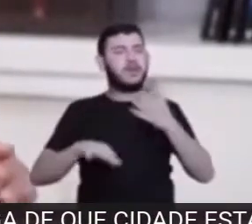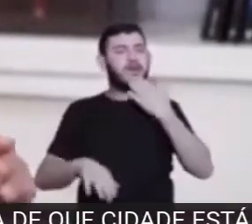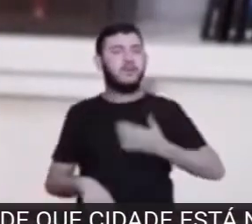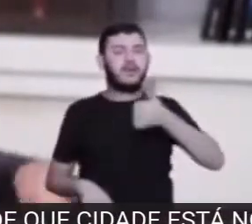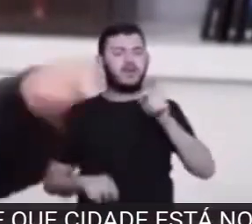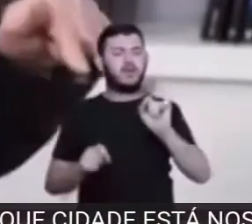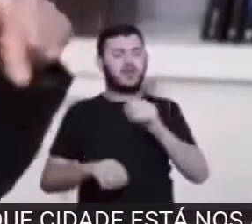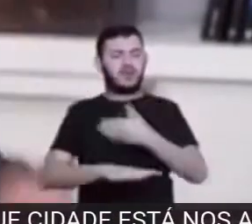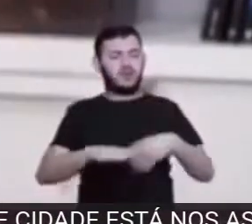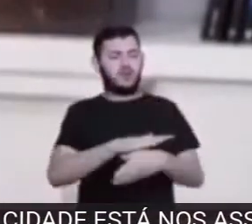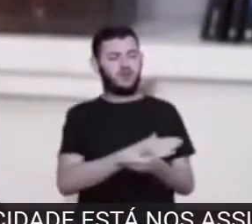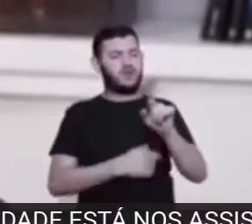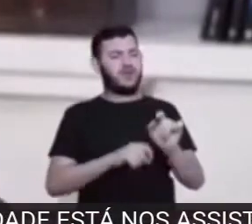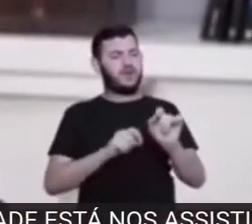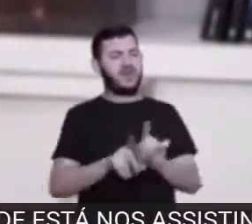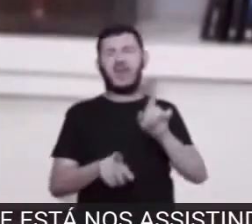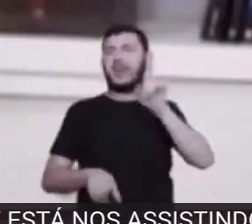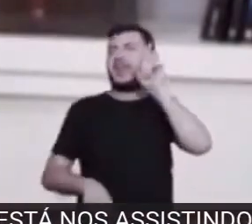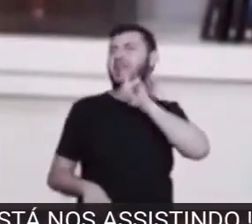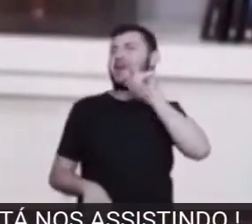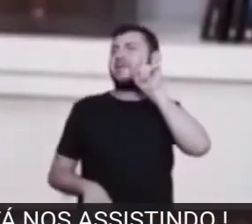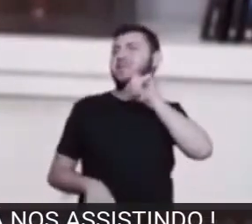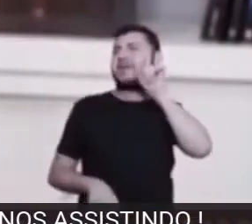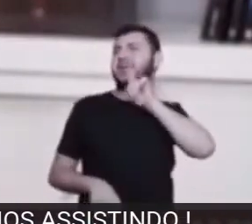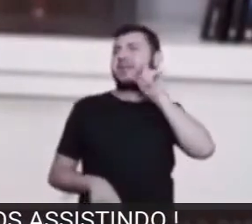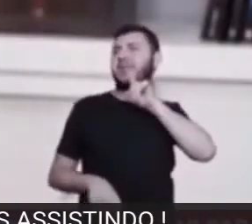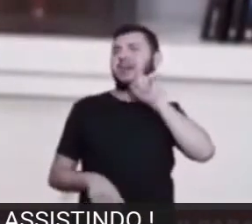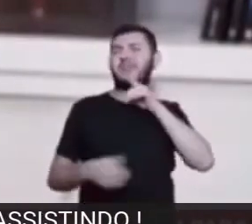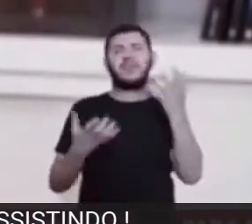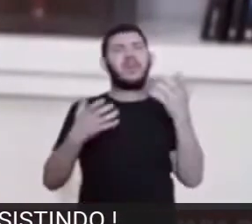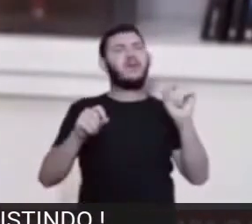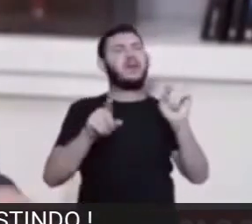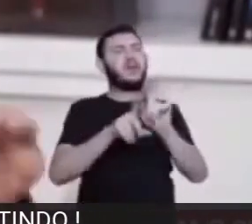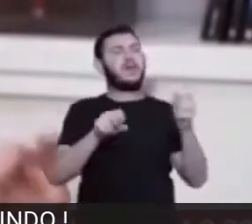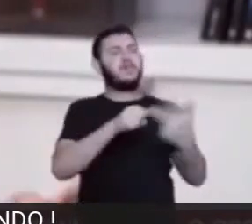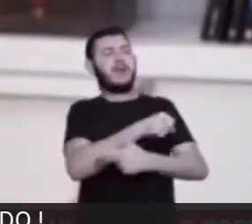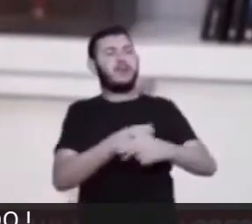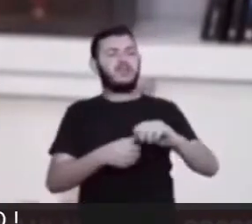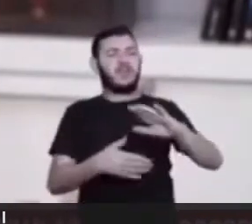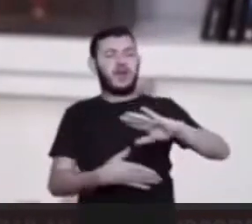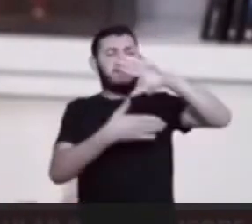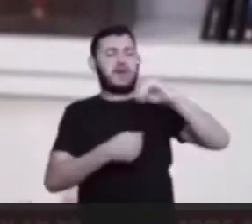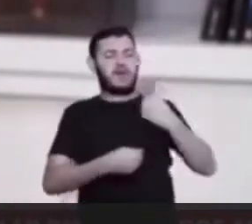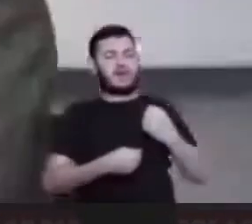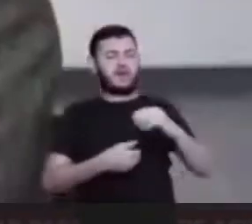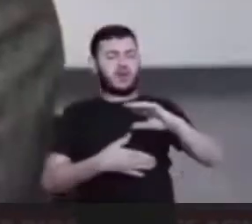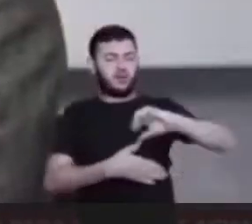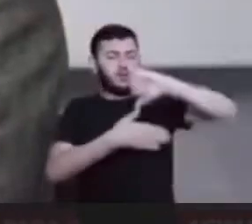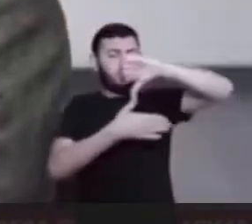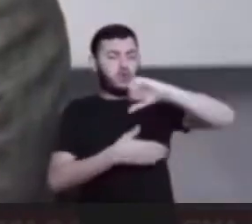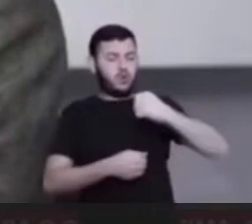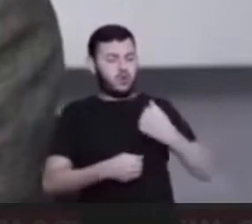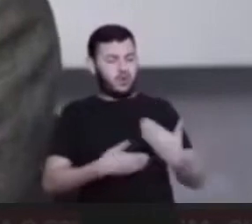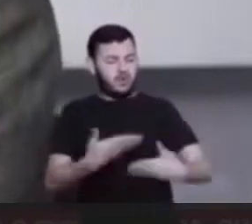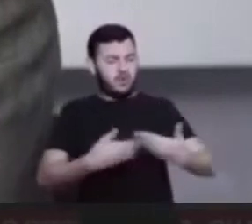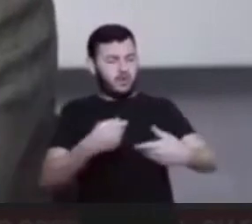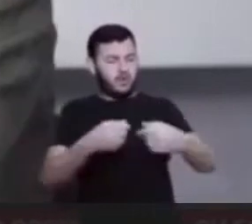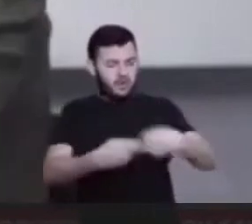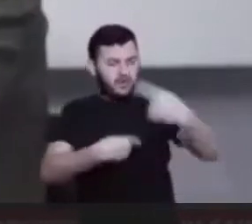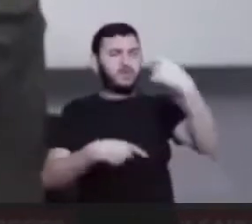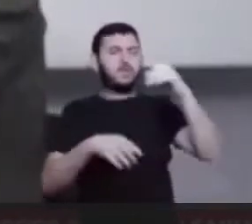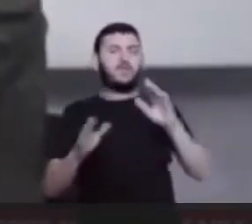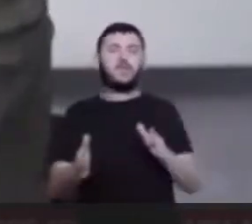dos americanos tentarem impedir que a América Latina se desenvolva. É, presidente, então vamos falar uma coisa. Como é que o senhor